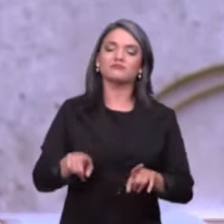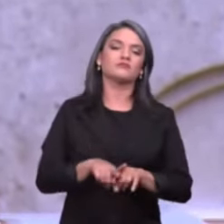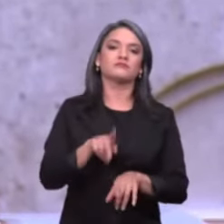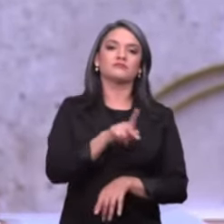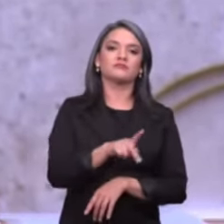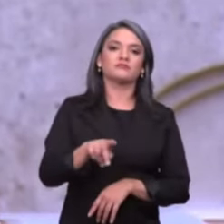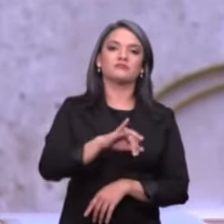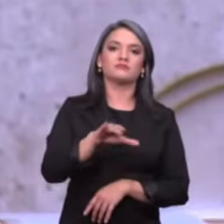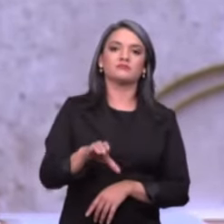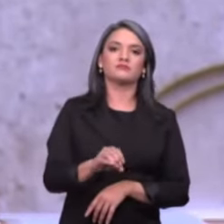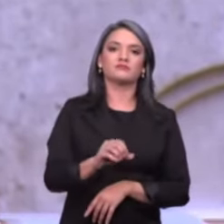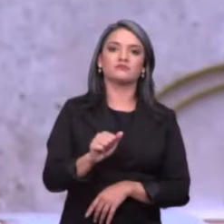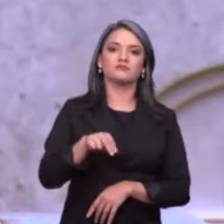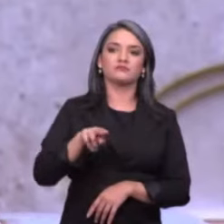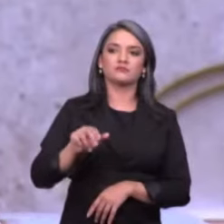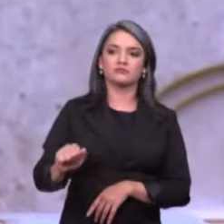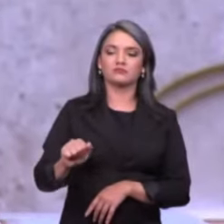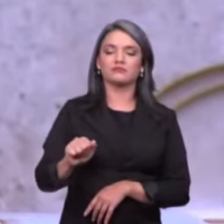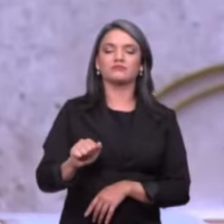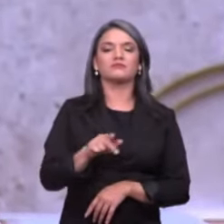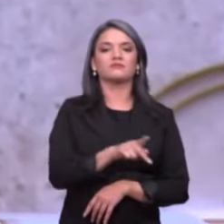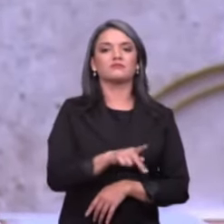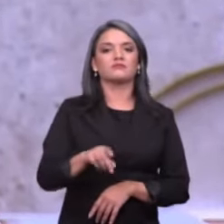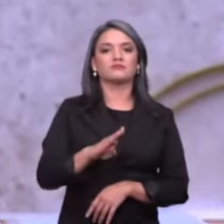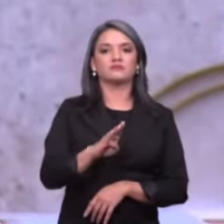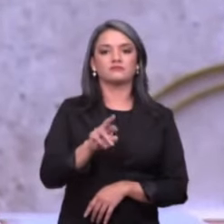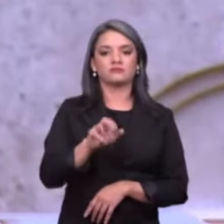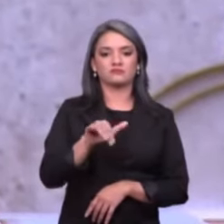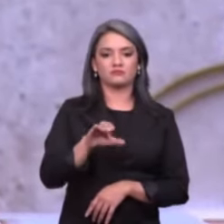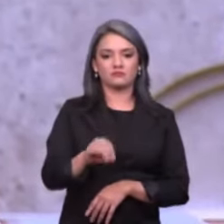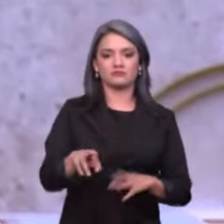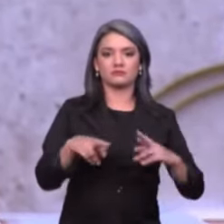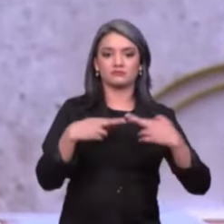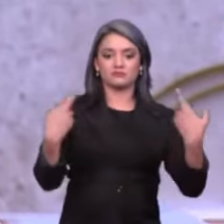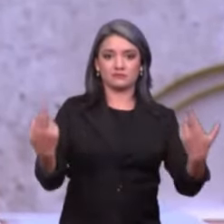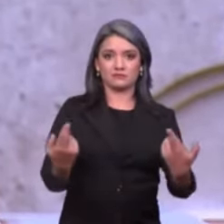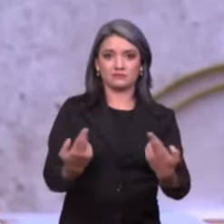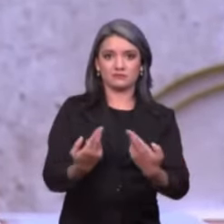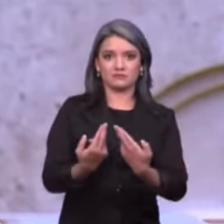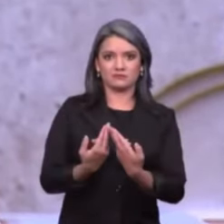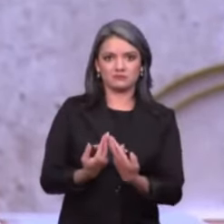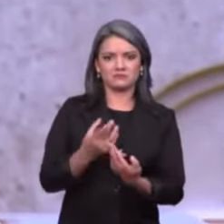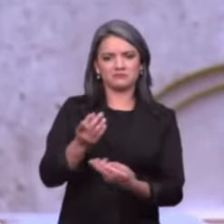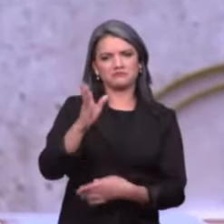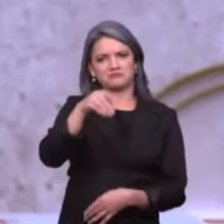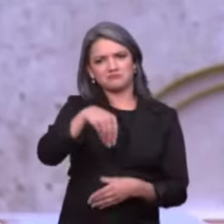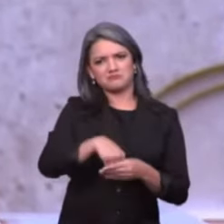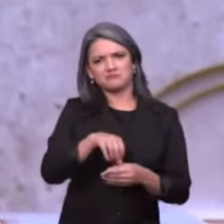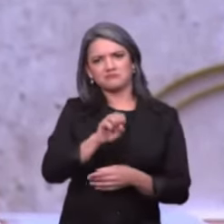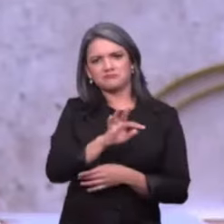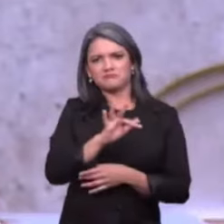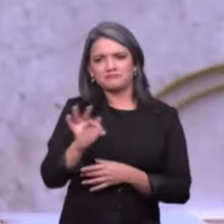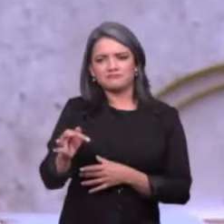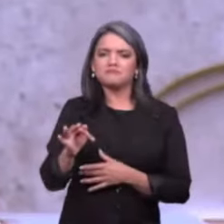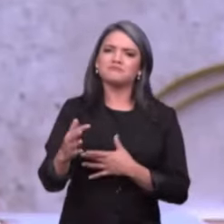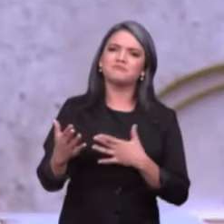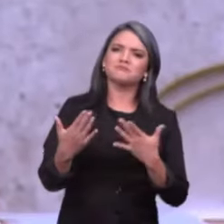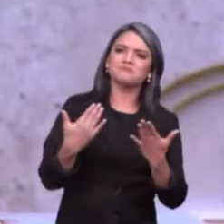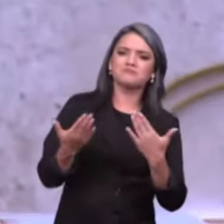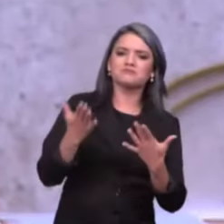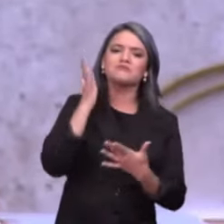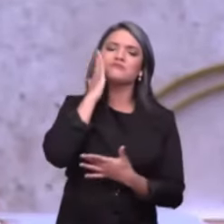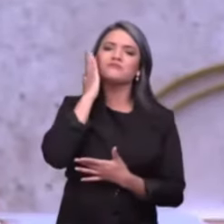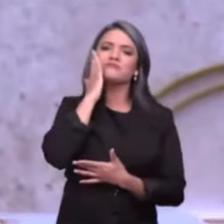Joana Monteiro e Bruno Manso. Foi uma sessão interna para atualização do tribunal quanto aos